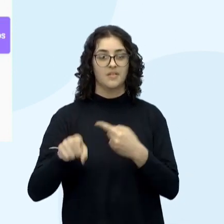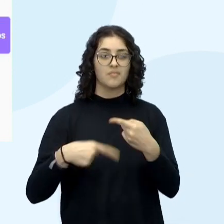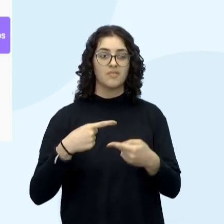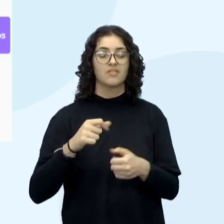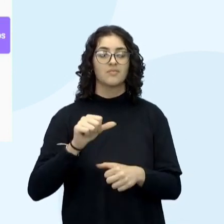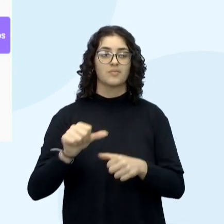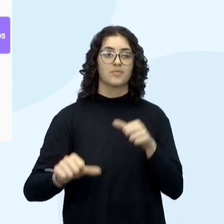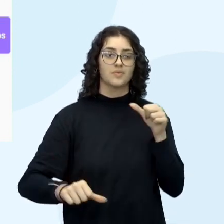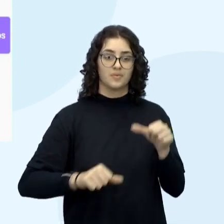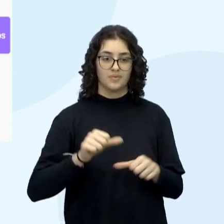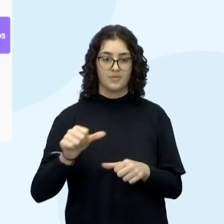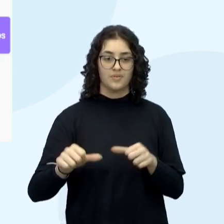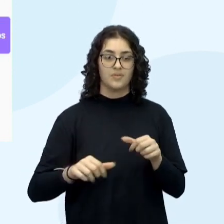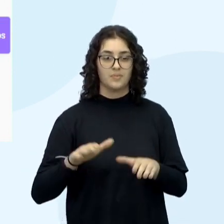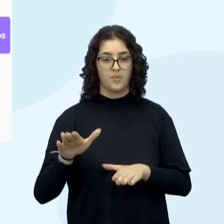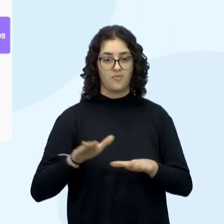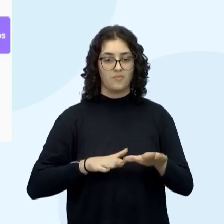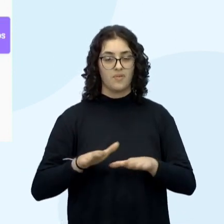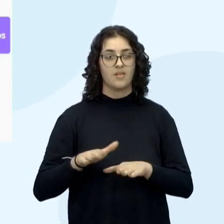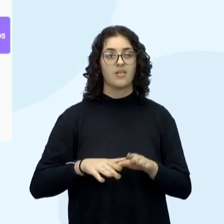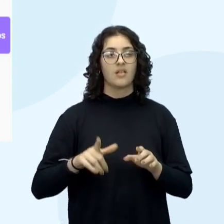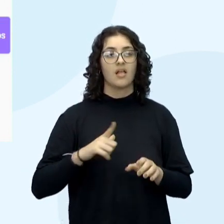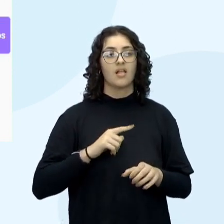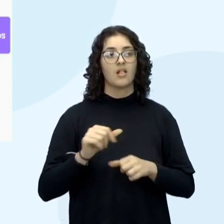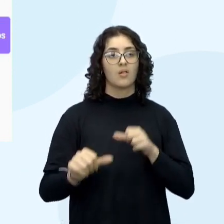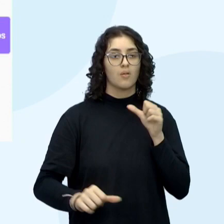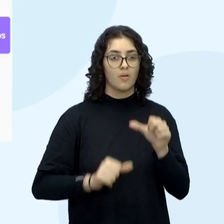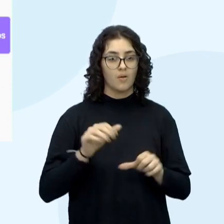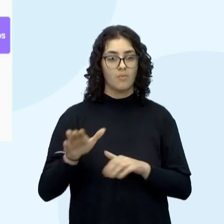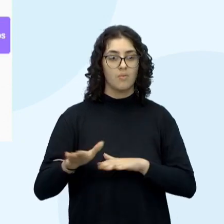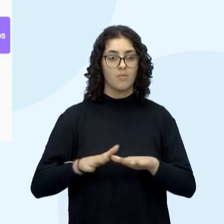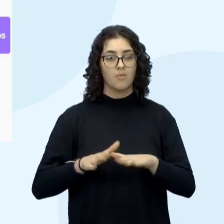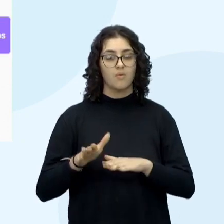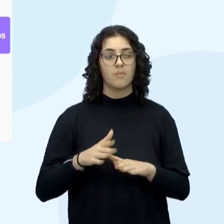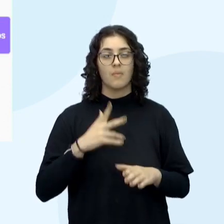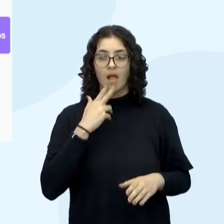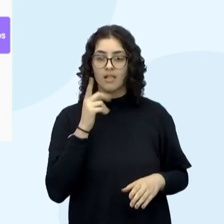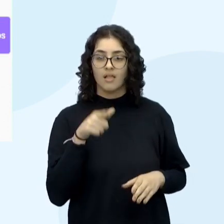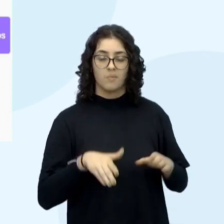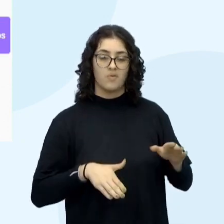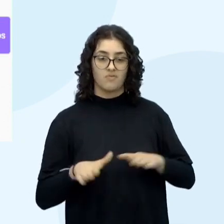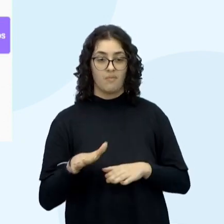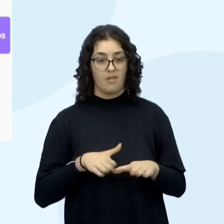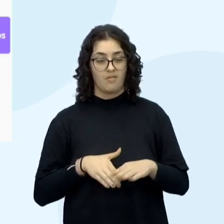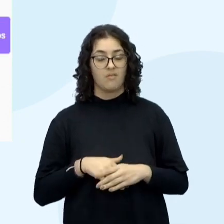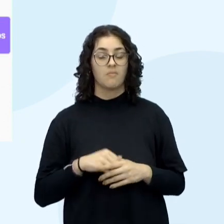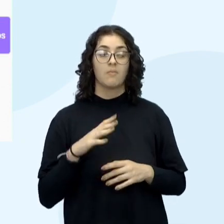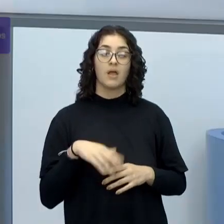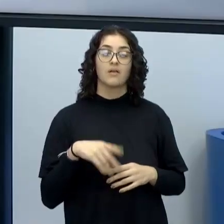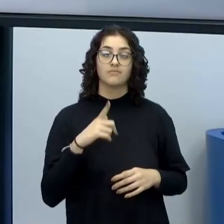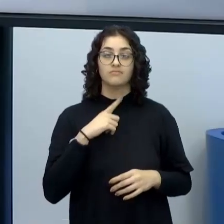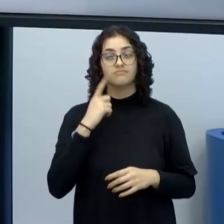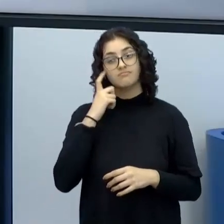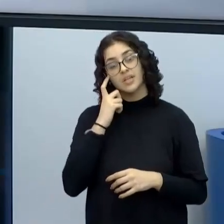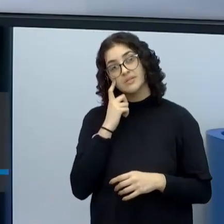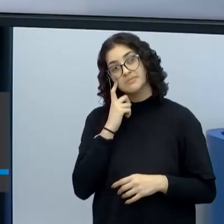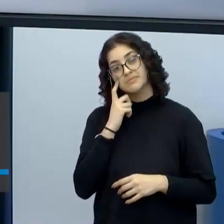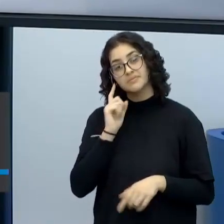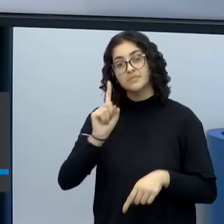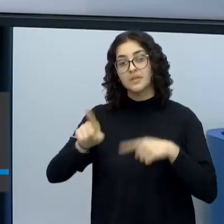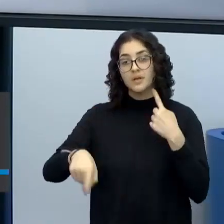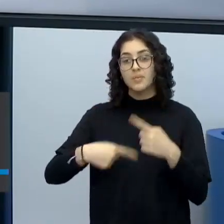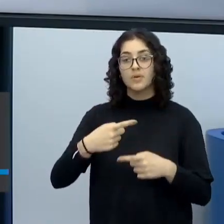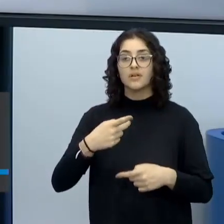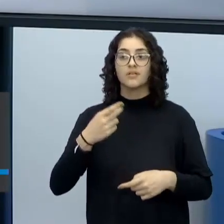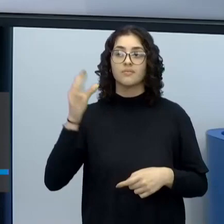Tá bom? Então a gente tem essa troca de fantasia pra ficar parecendo que ela se movimenta. Então ela vai fazer uma pose quando tá pensando, ela vai fazer uma pose